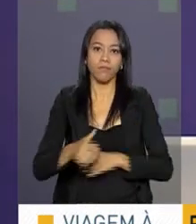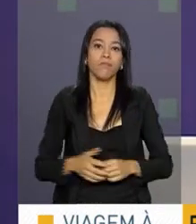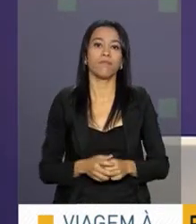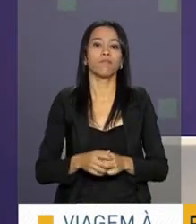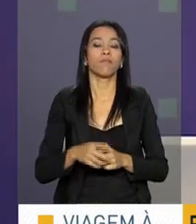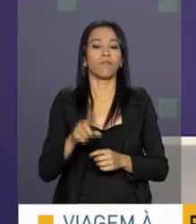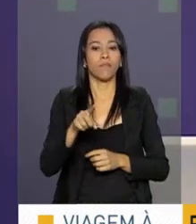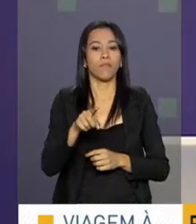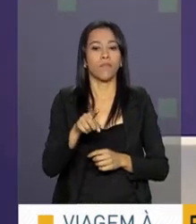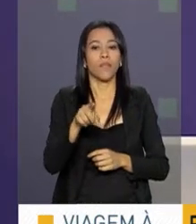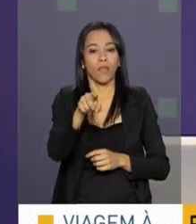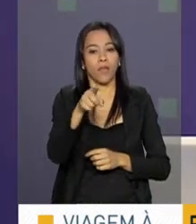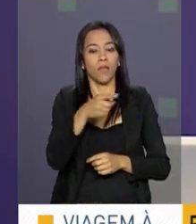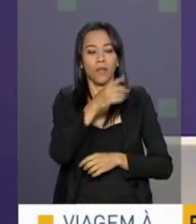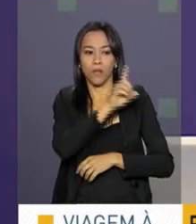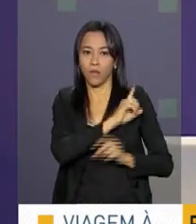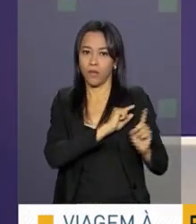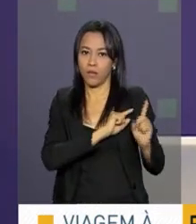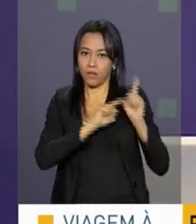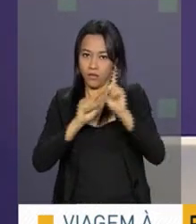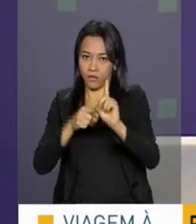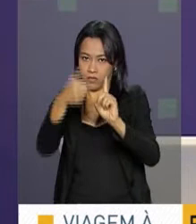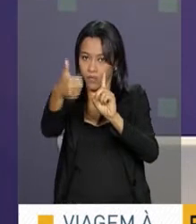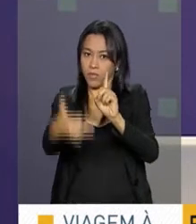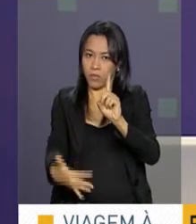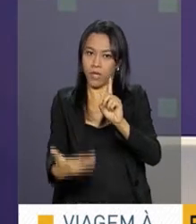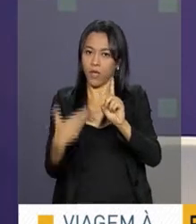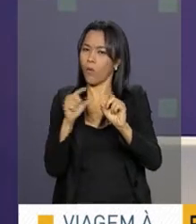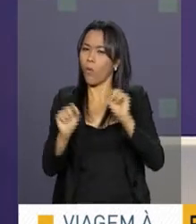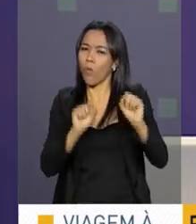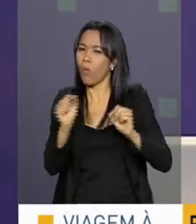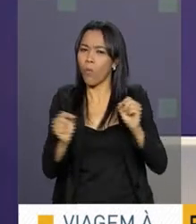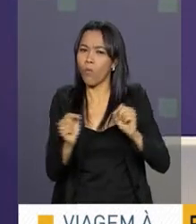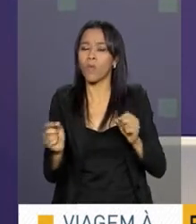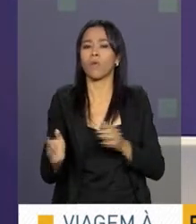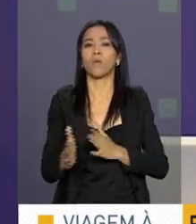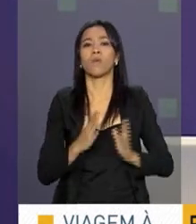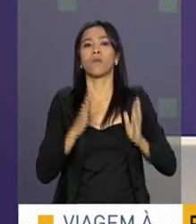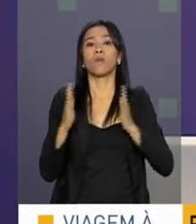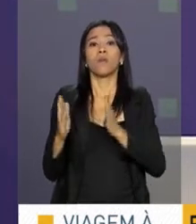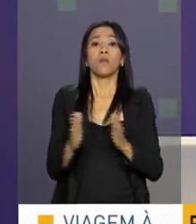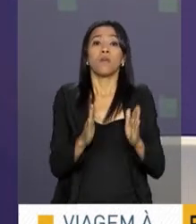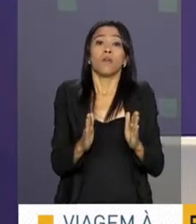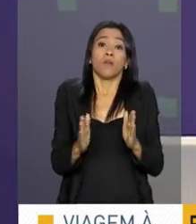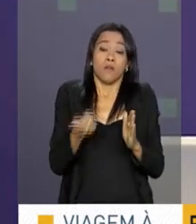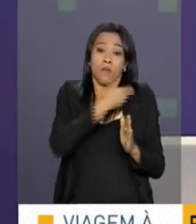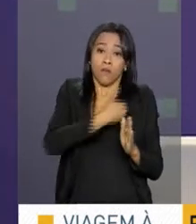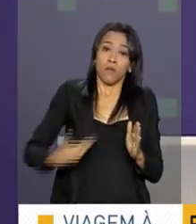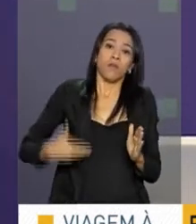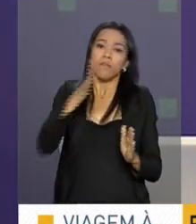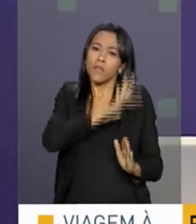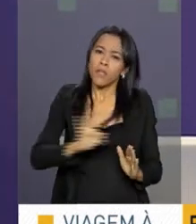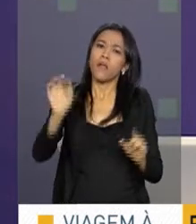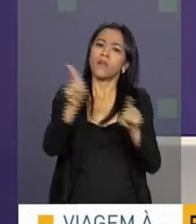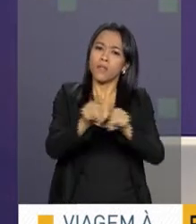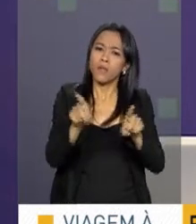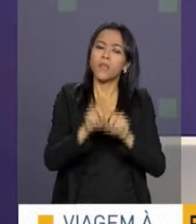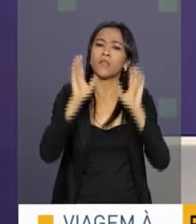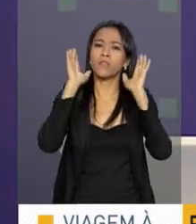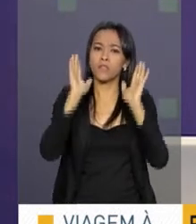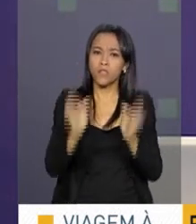vai comentar bastante a respeito disso. O governo federal também está desenvolvendo,